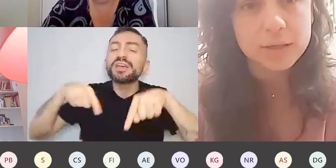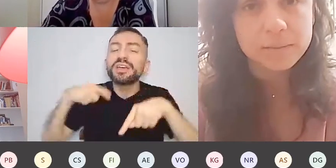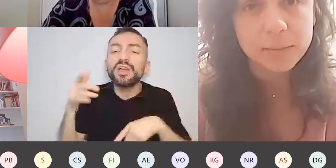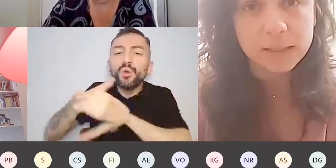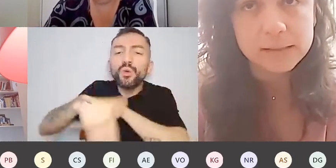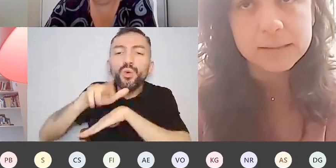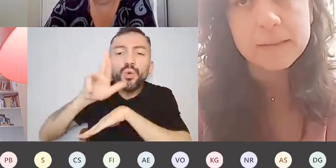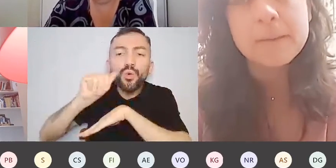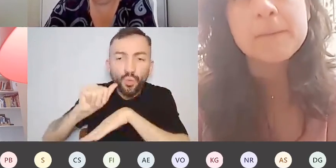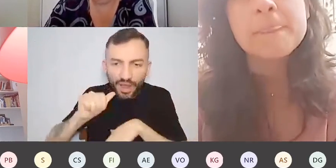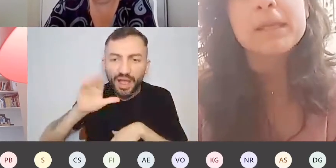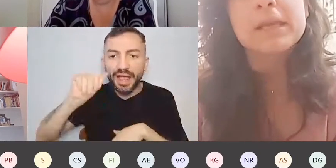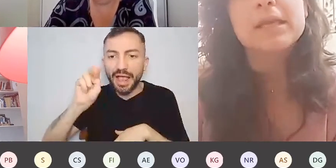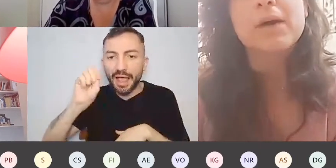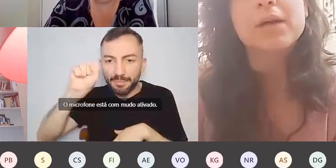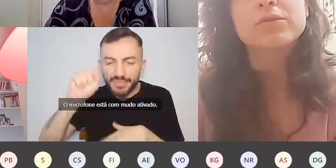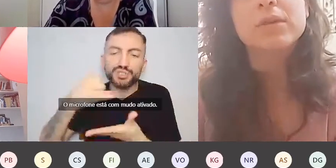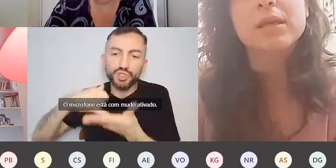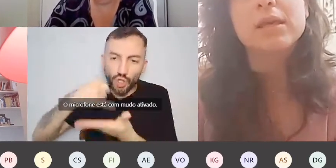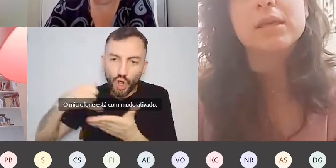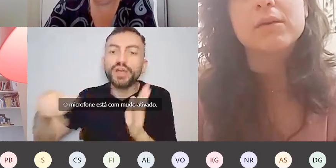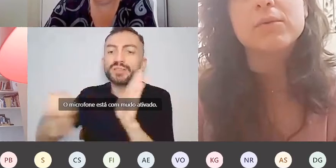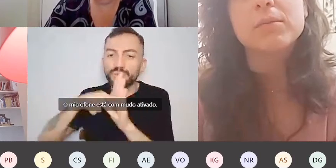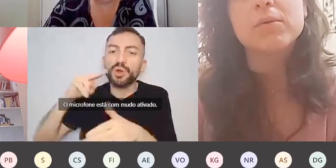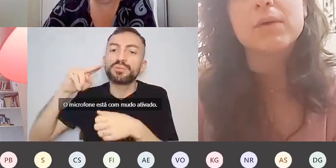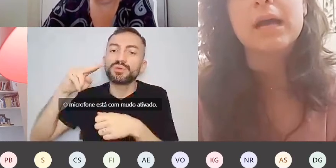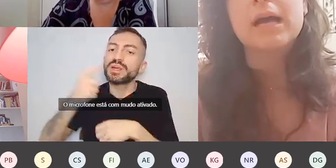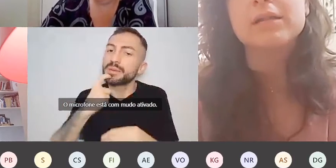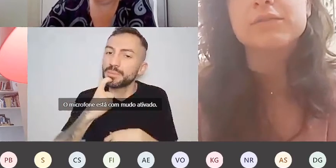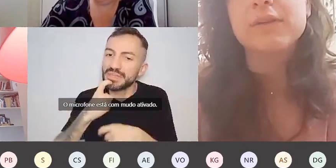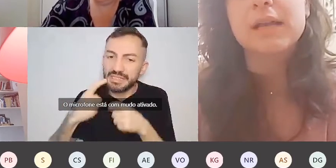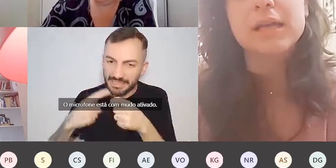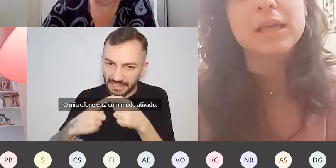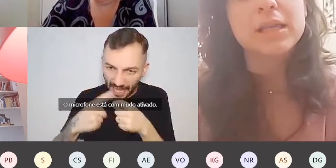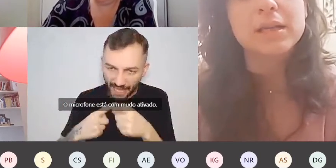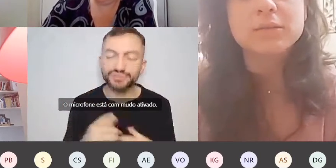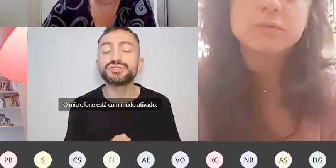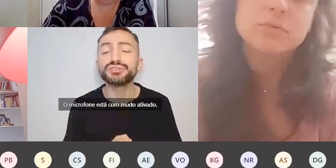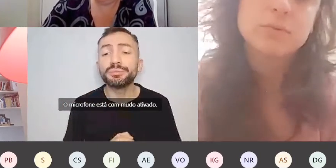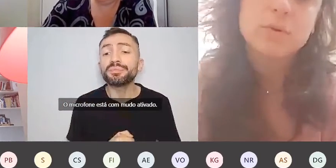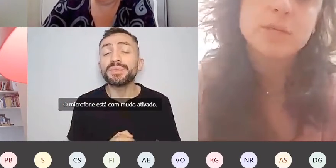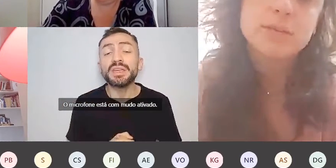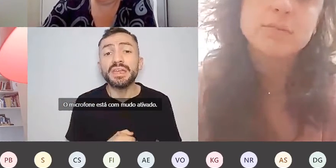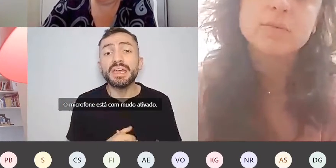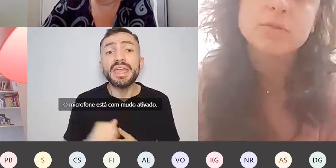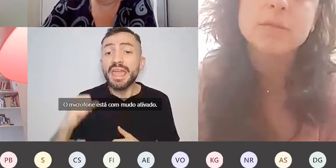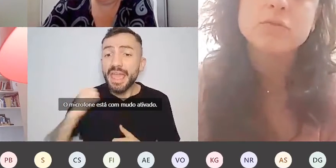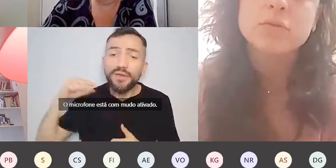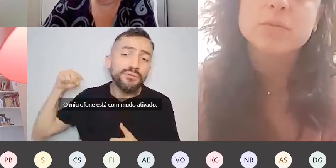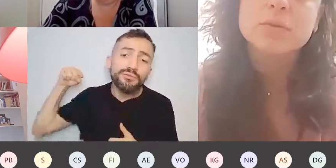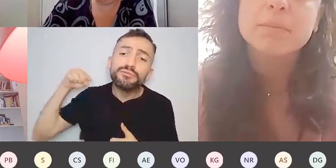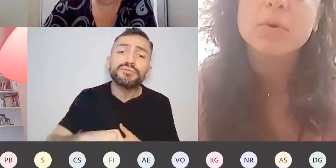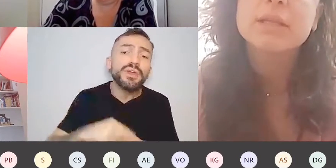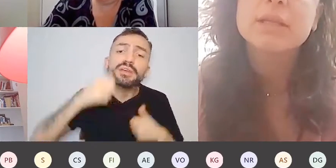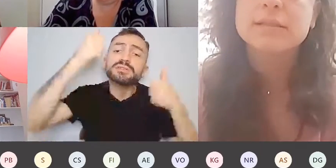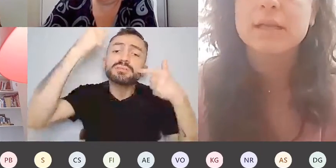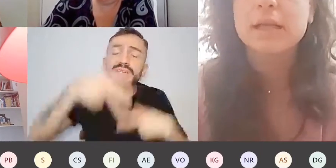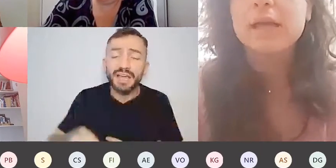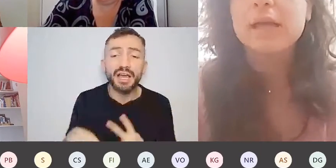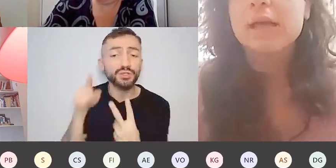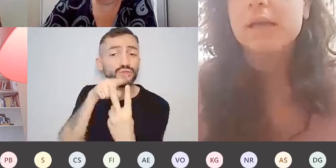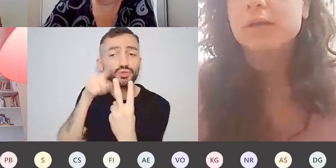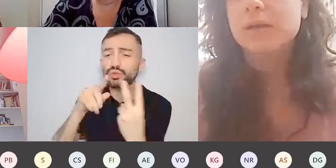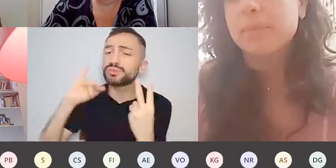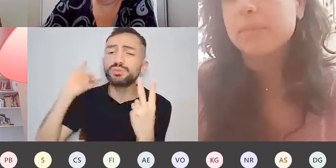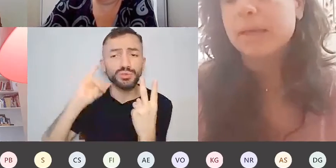na cidade de Campinas. E eu acho que o meu lugar de fala aqui traz duas dimensões muito importantes,